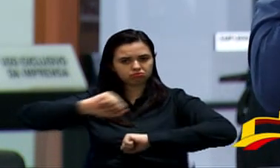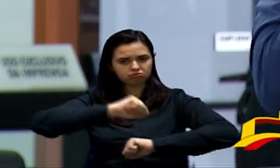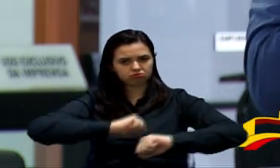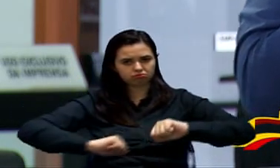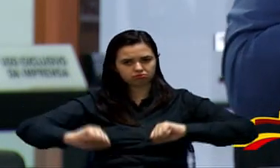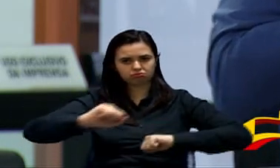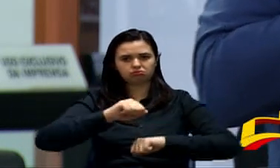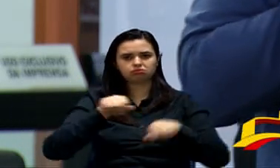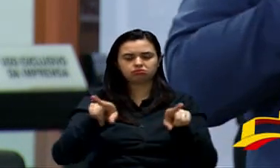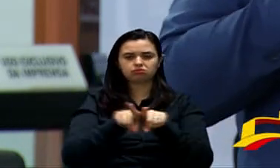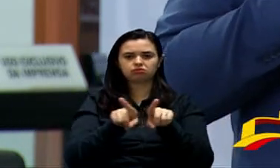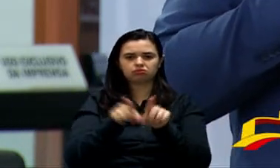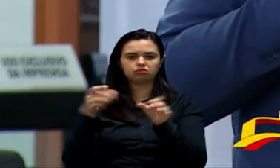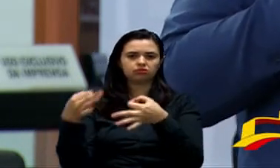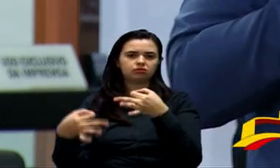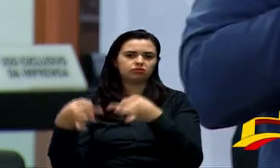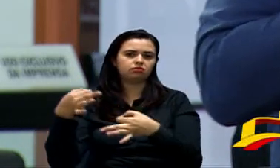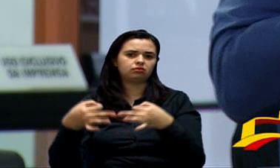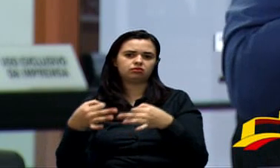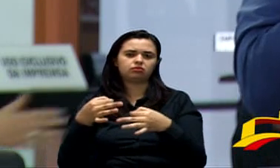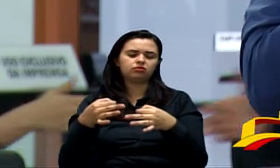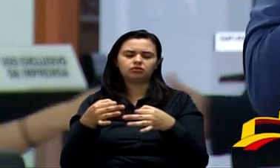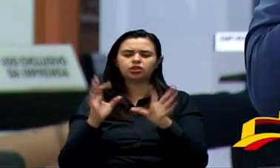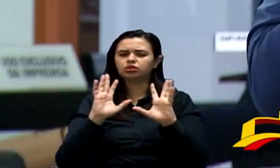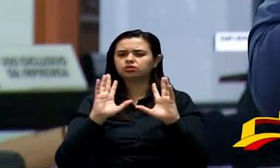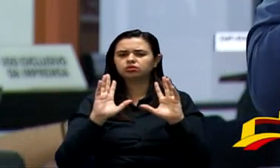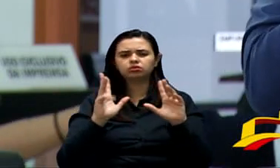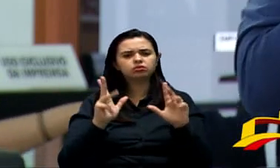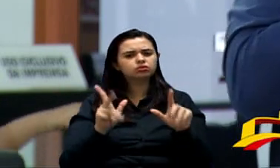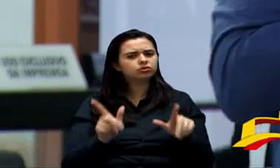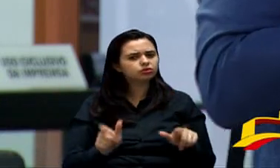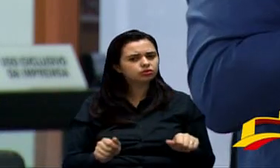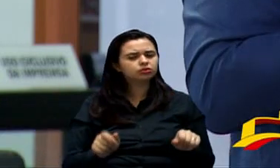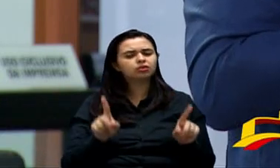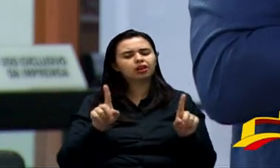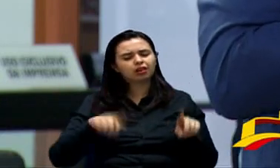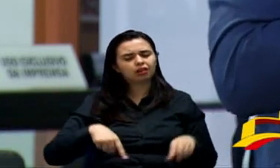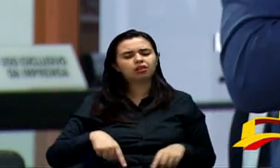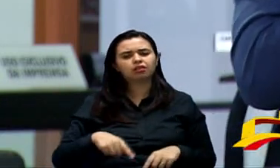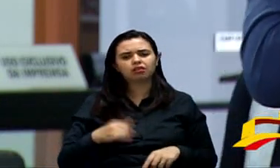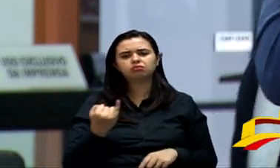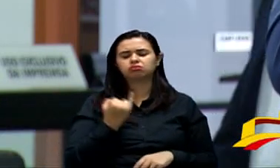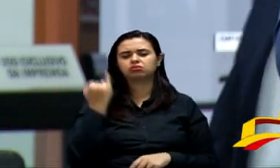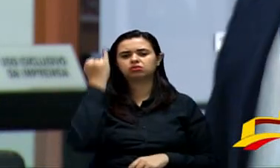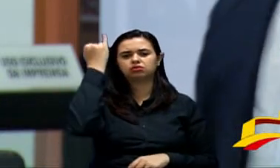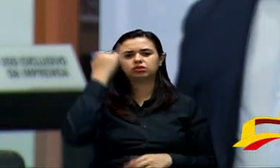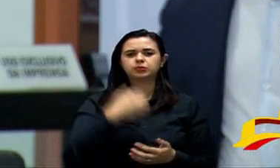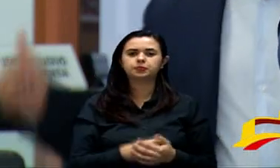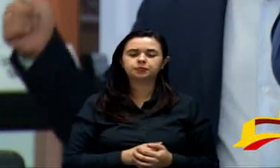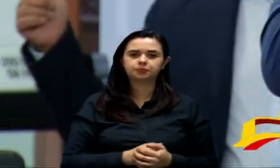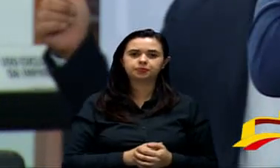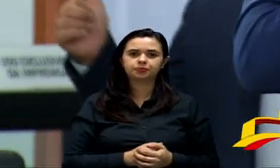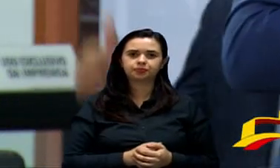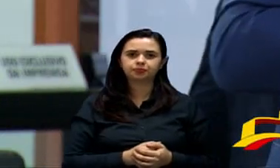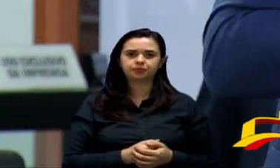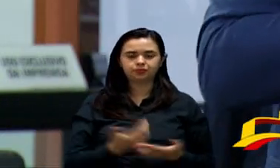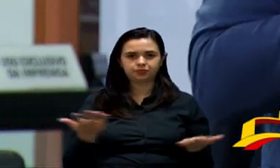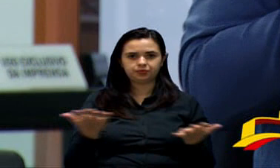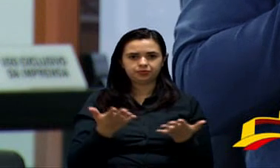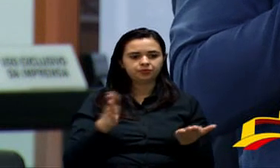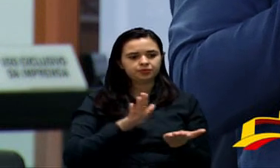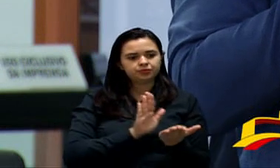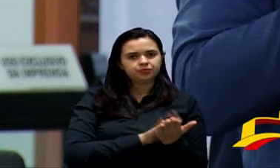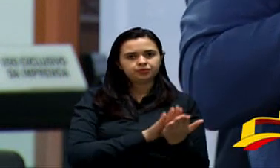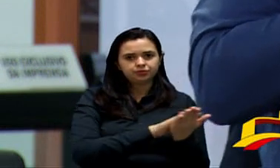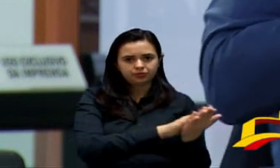o jurídico, todos são importantes aqui para mostrar o trabalho de Sorocaba. Quero dar os parabéns ao meu